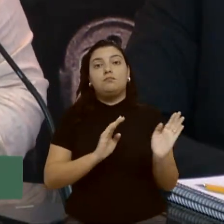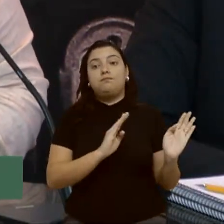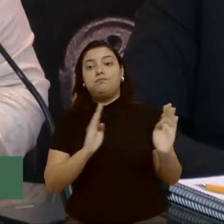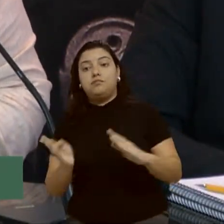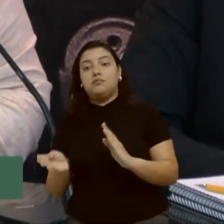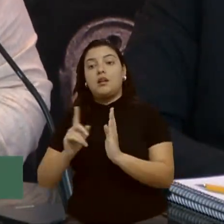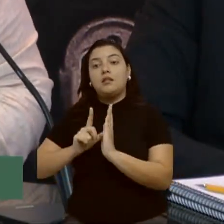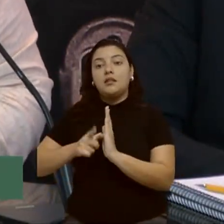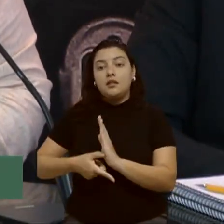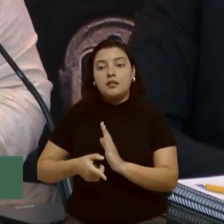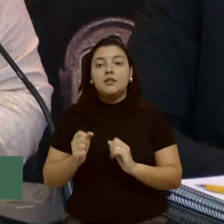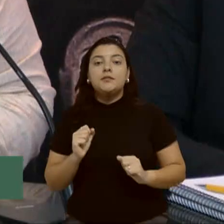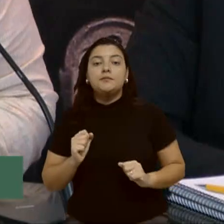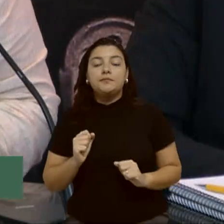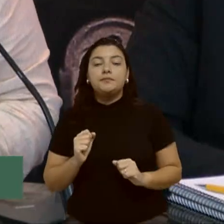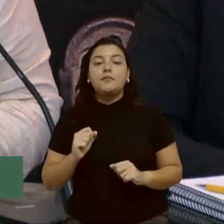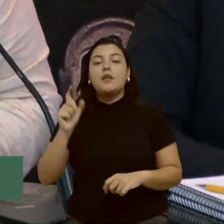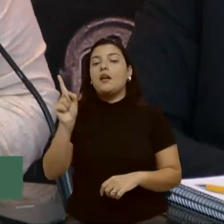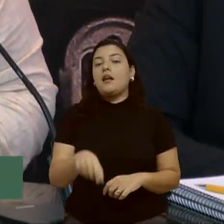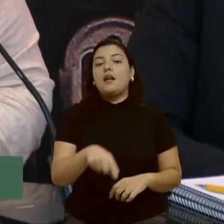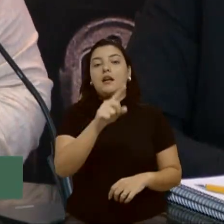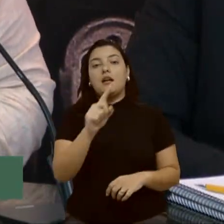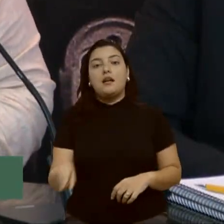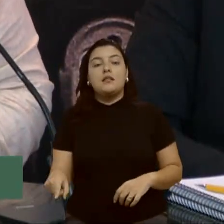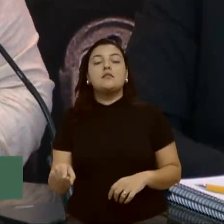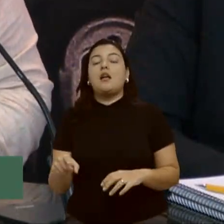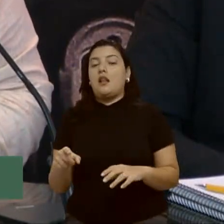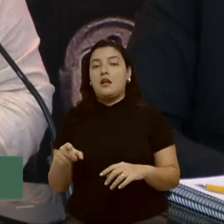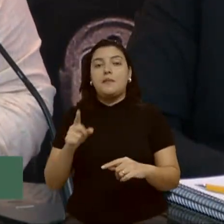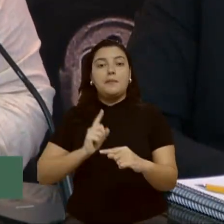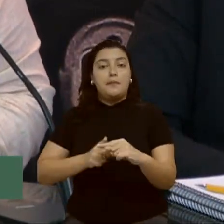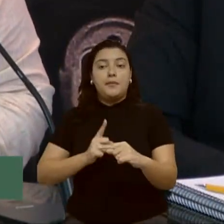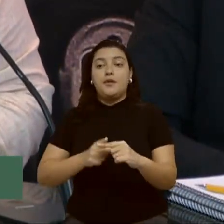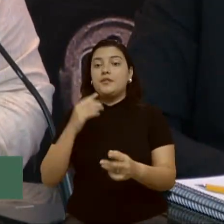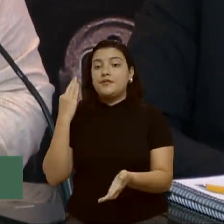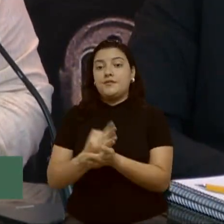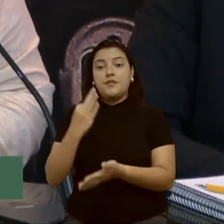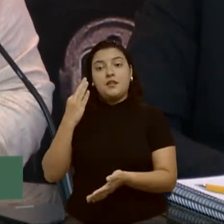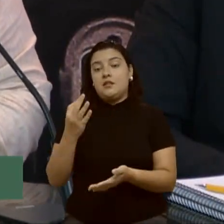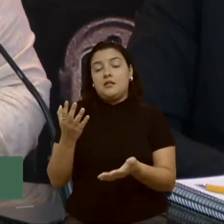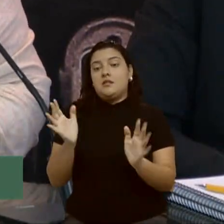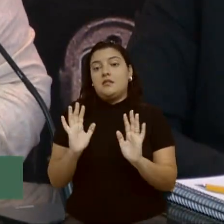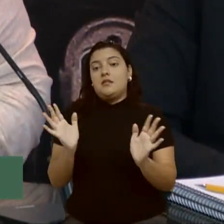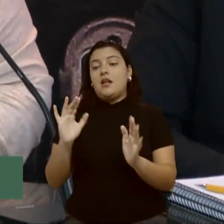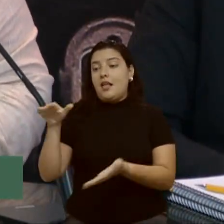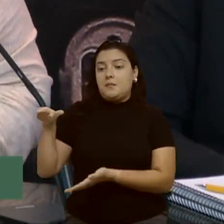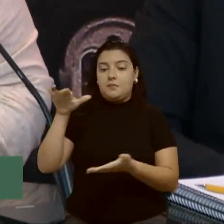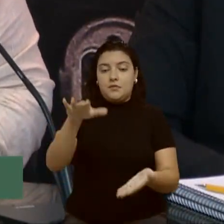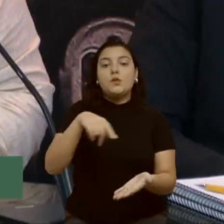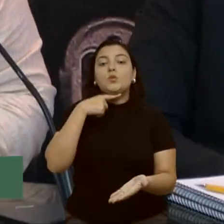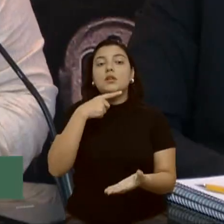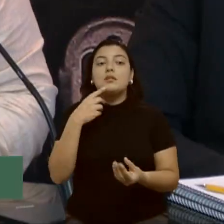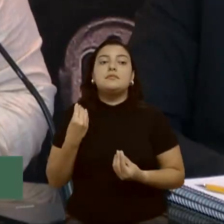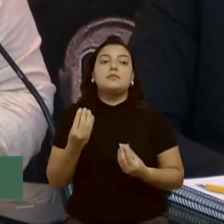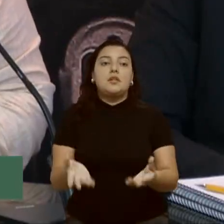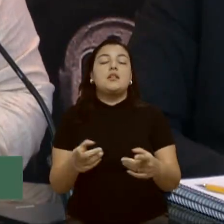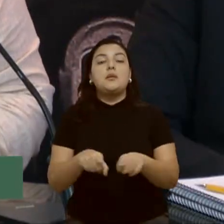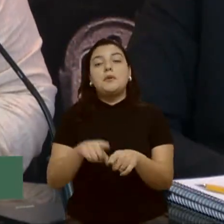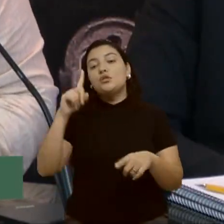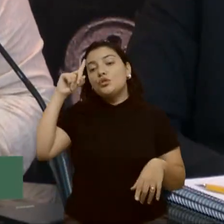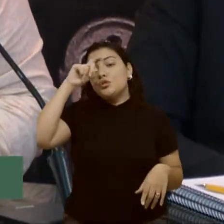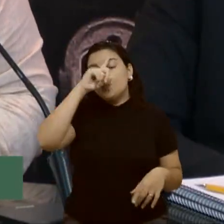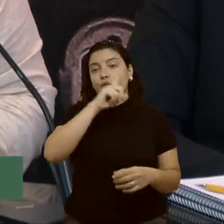pela internet. O cancelamento unilateral, justamente por conta dessa situação pelas empresas, e dificuldades